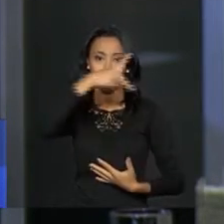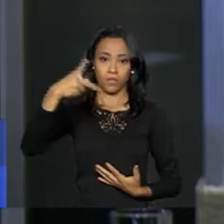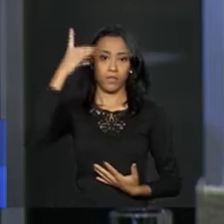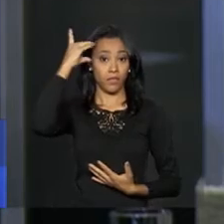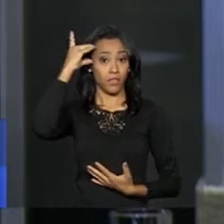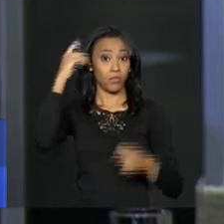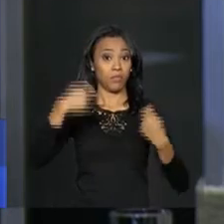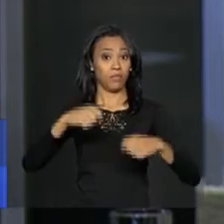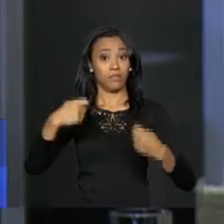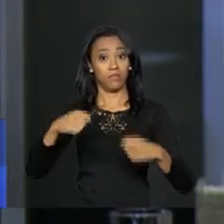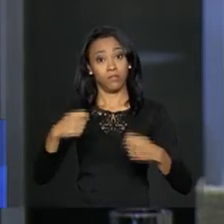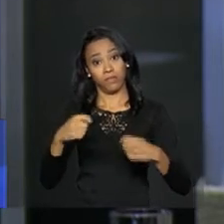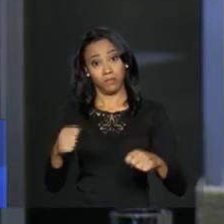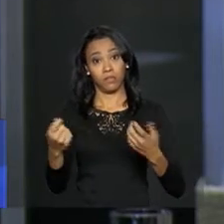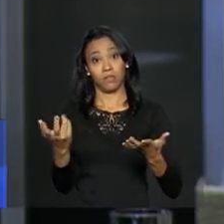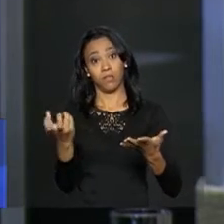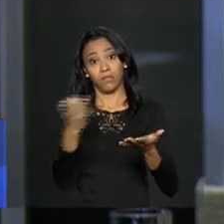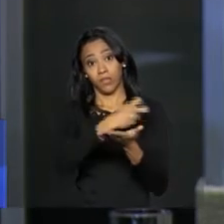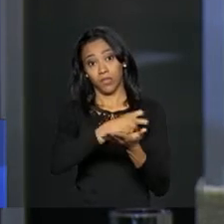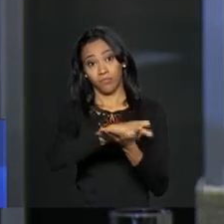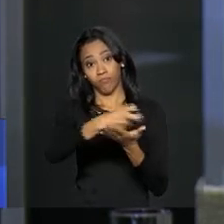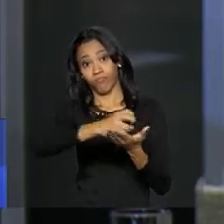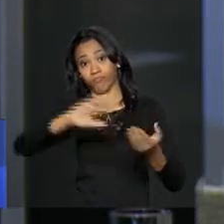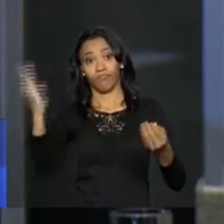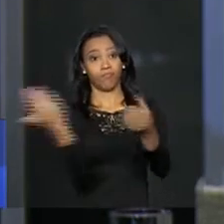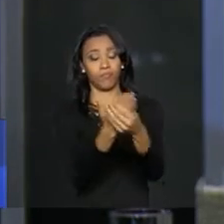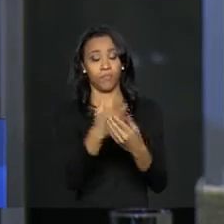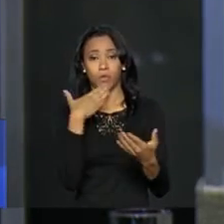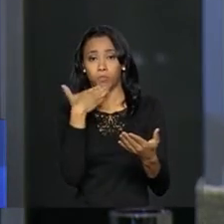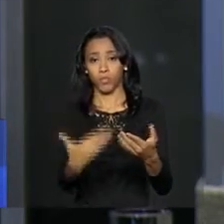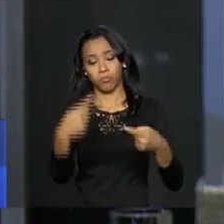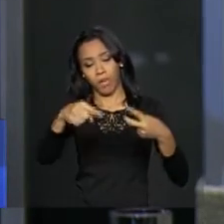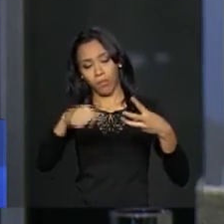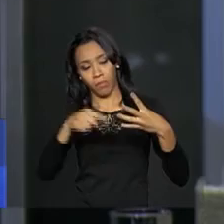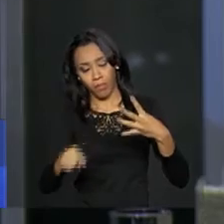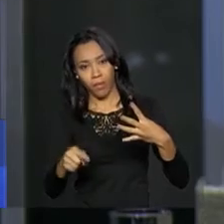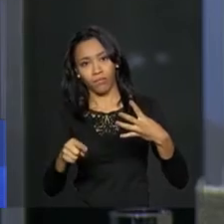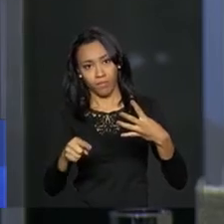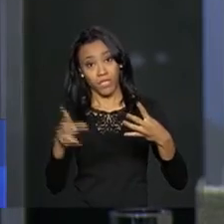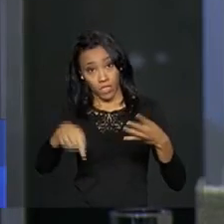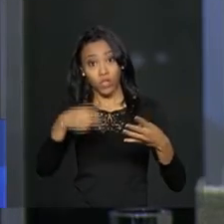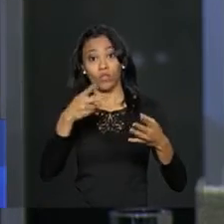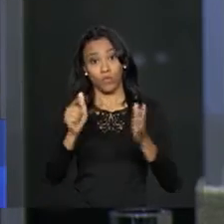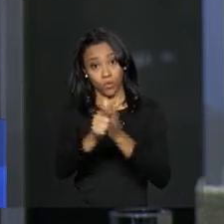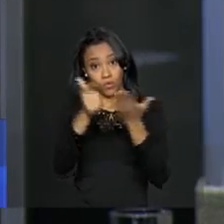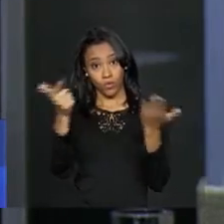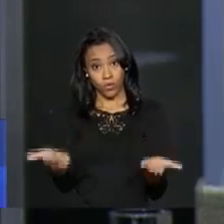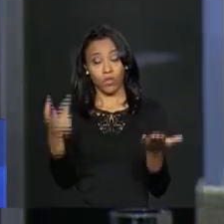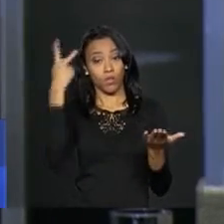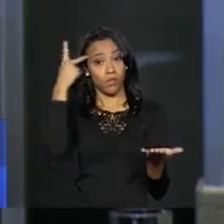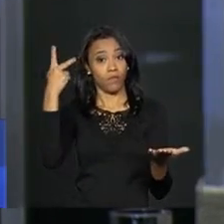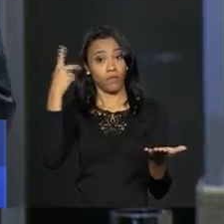ser cassada pelos motivos alegados de um pedido de impeachment. Editorial da Folha de São Paulo.